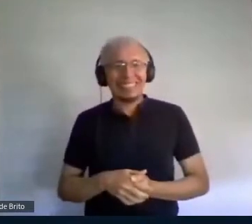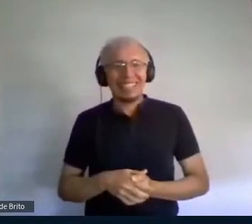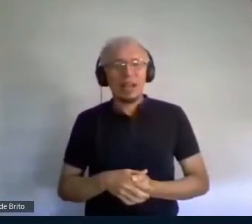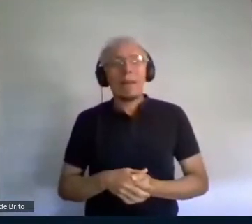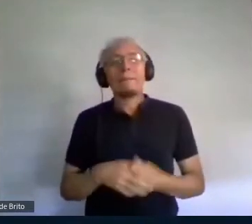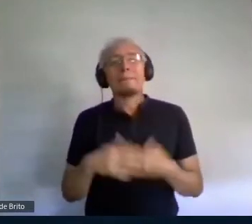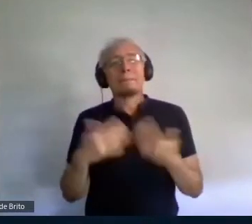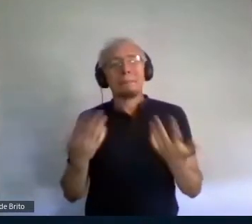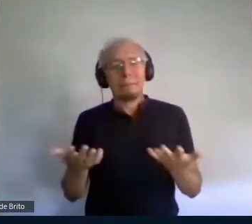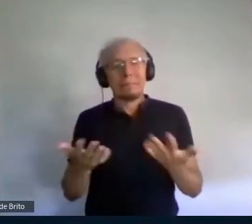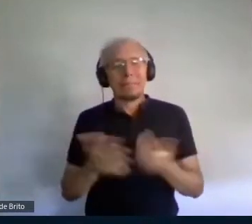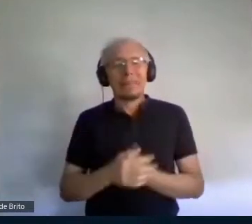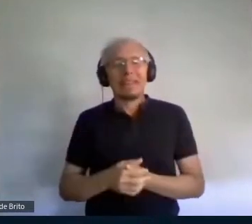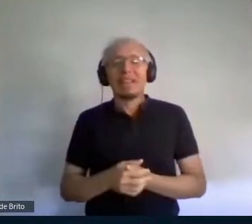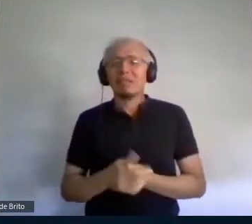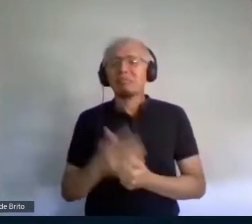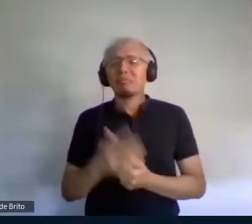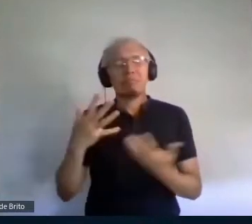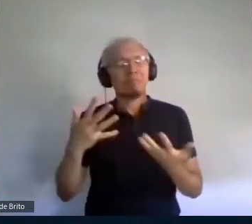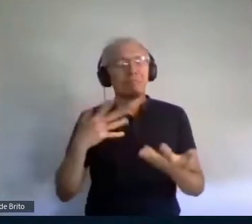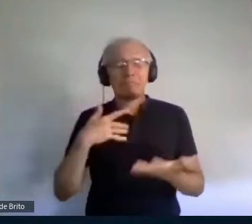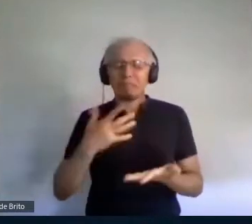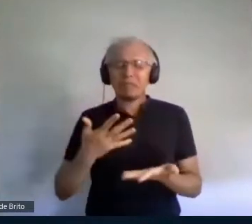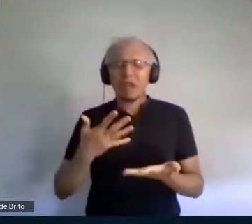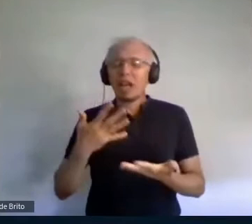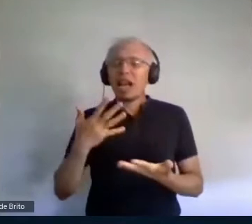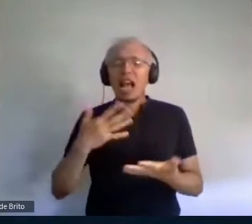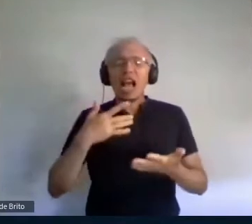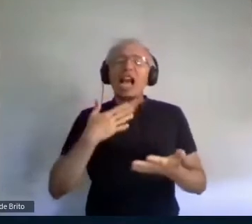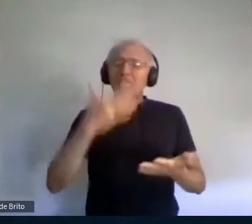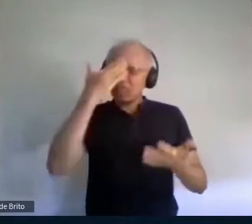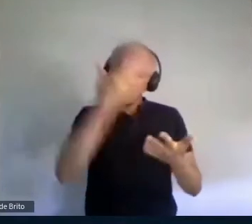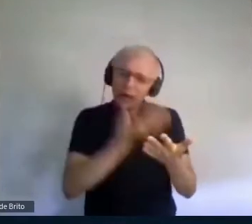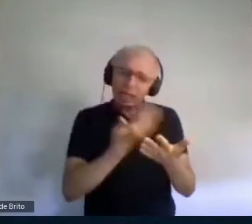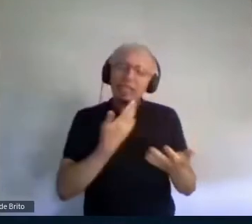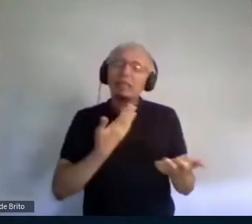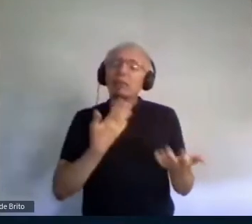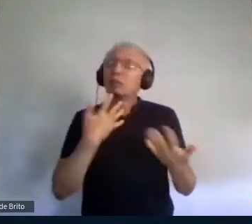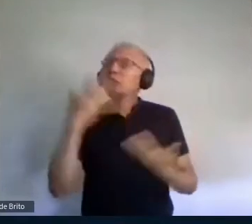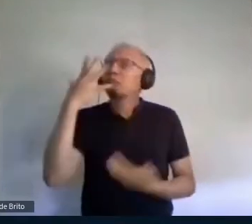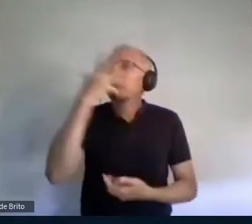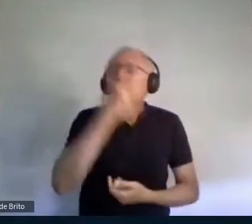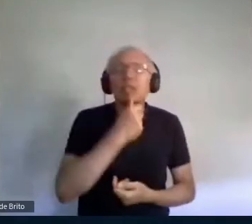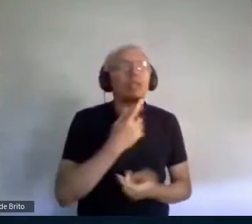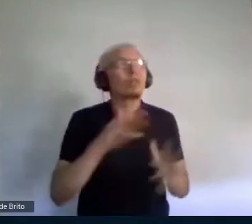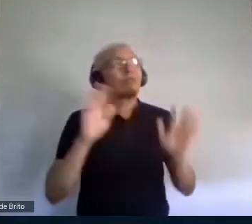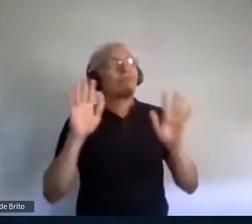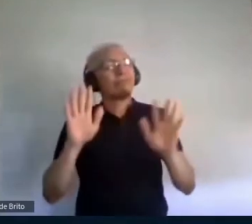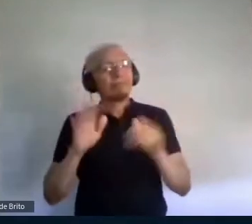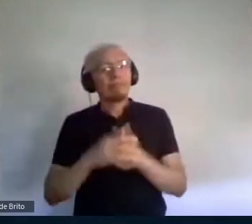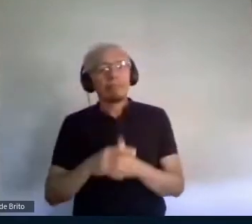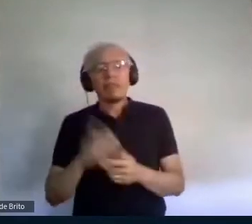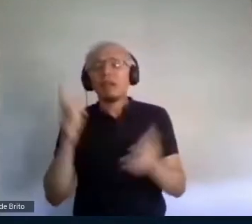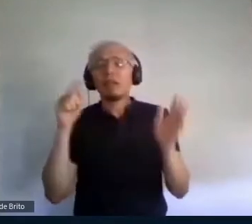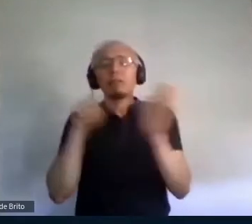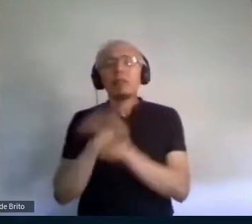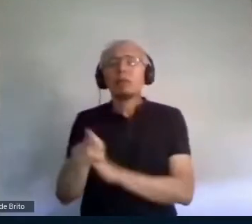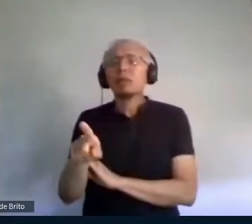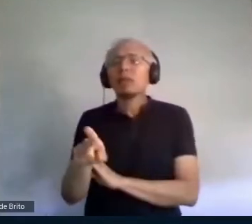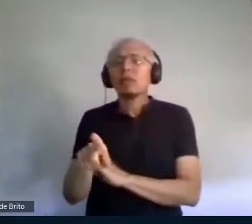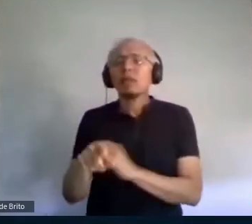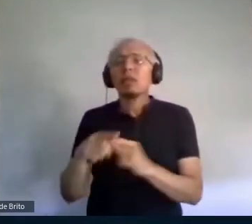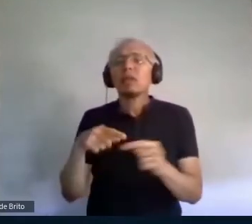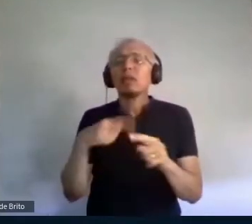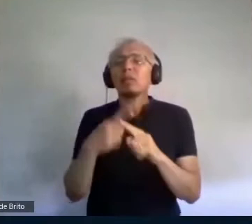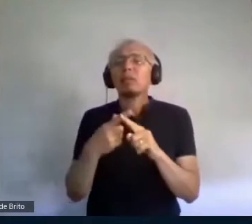Bem, é muito bonito seu agradecimento que você fez à sua família, mas você, eu quero te fazer uma pergunta, por que você não